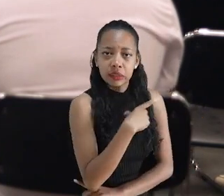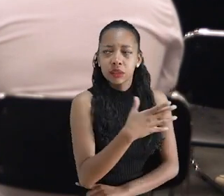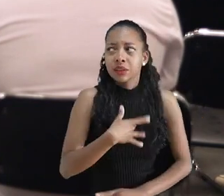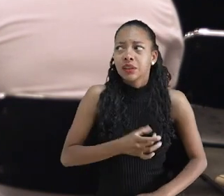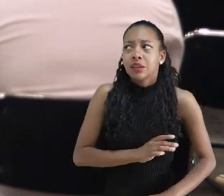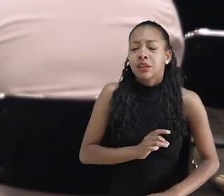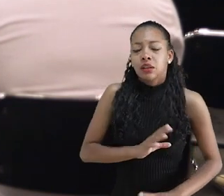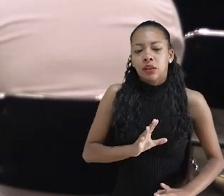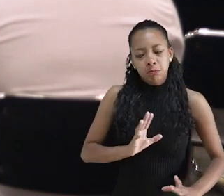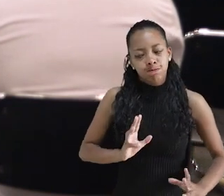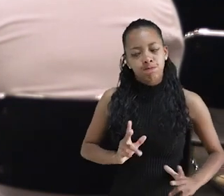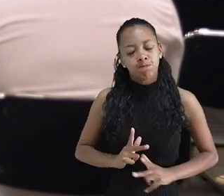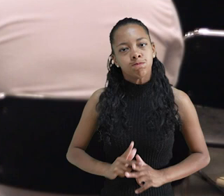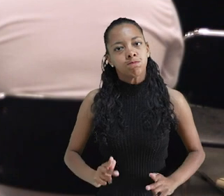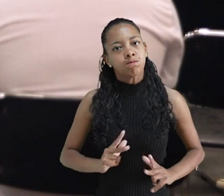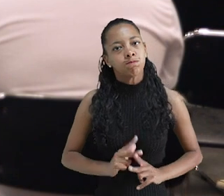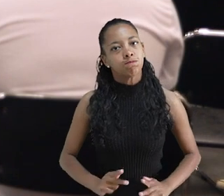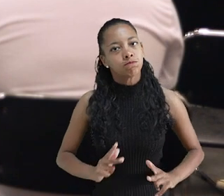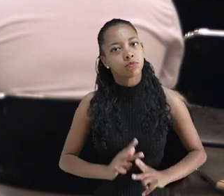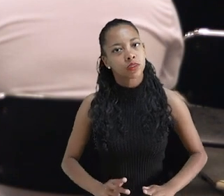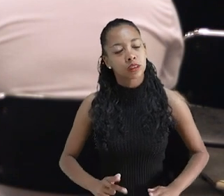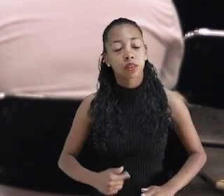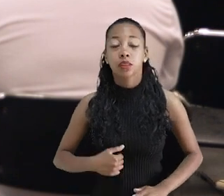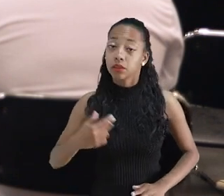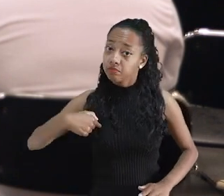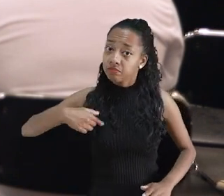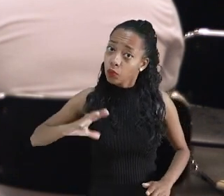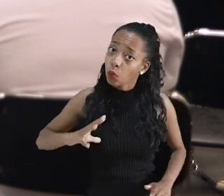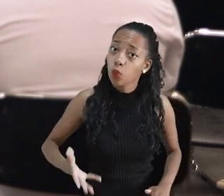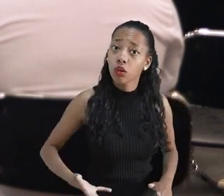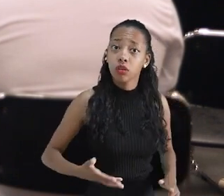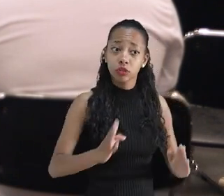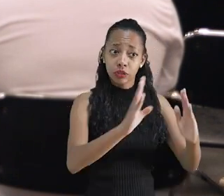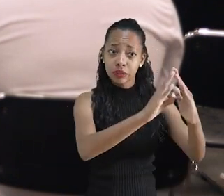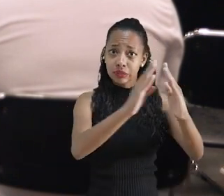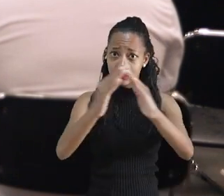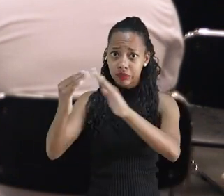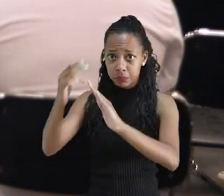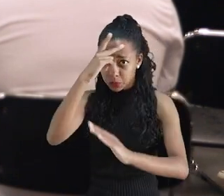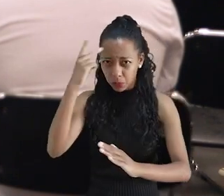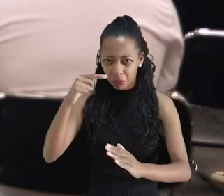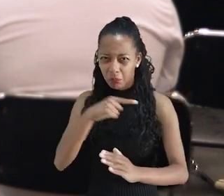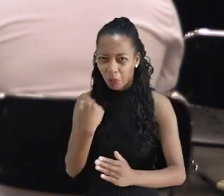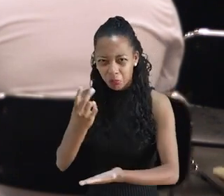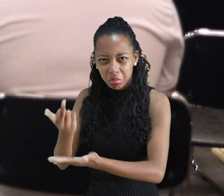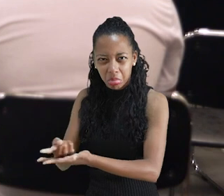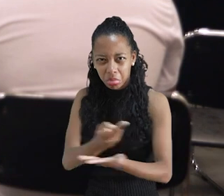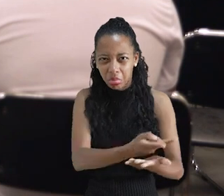né de lá a gente foi pra casa das pessoas que foram executadas para conhecê-los E aí Óbvio a partir a primeira coisa que sai